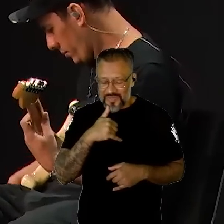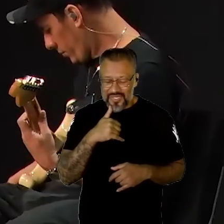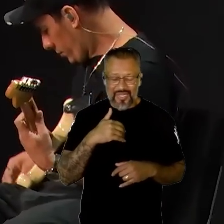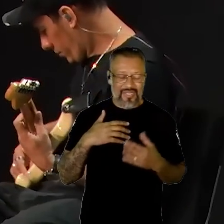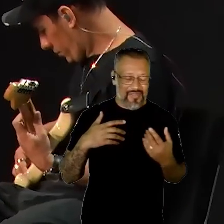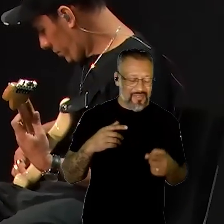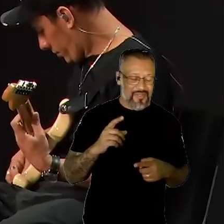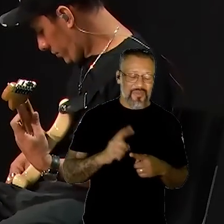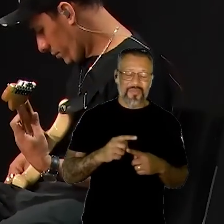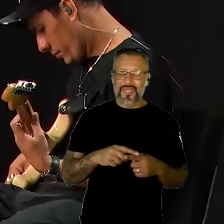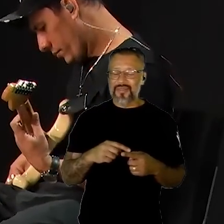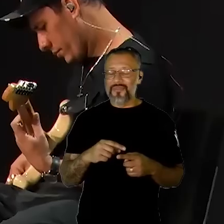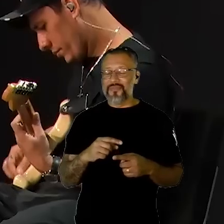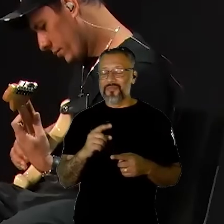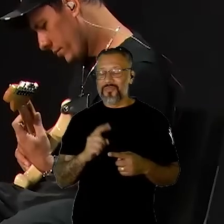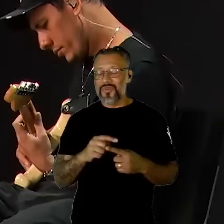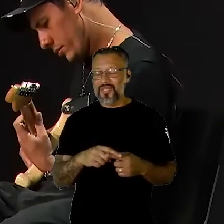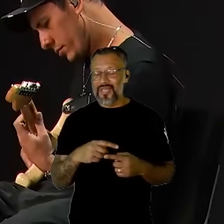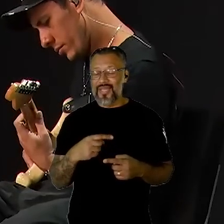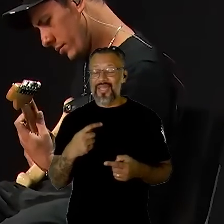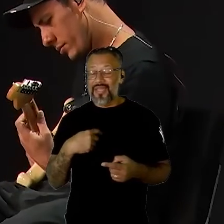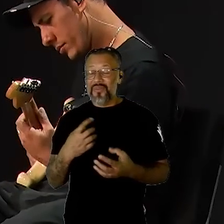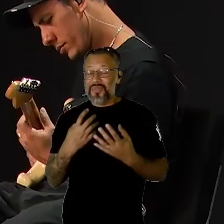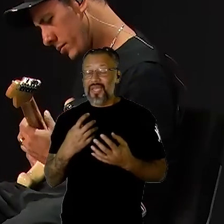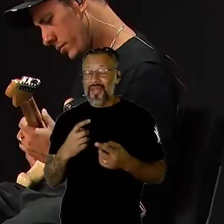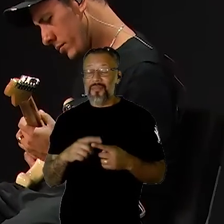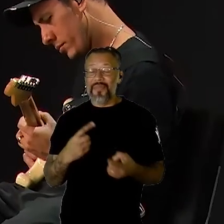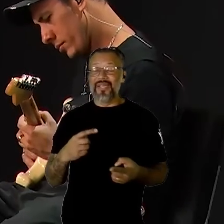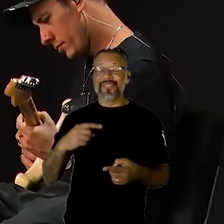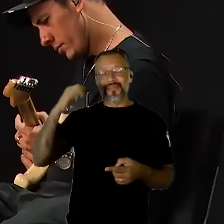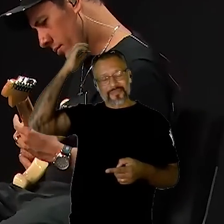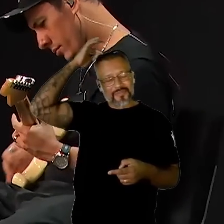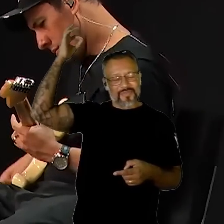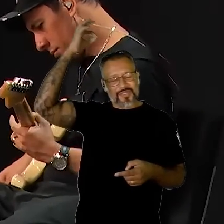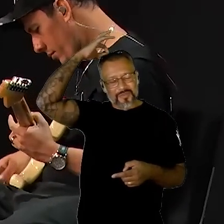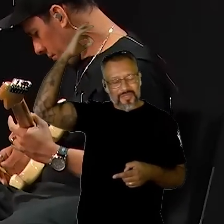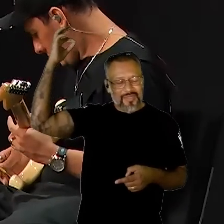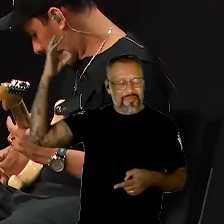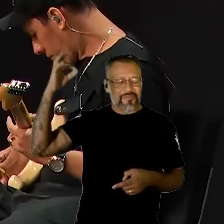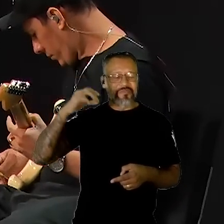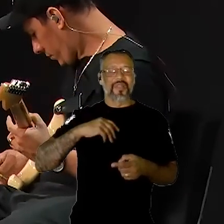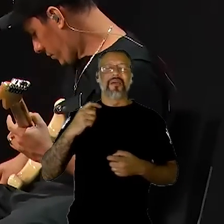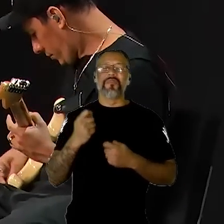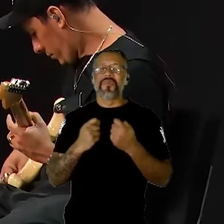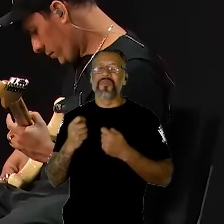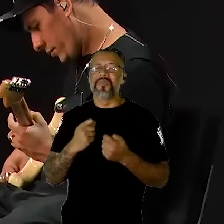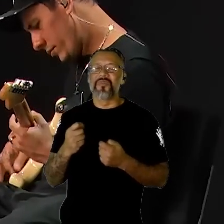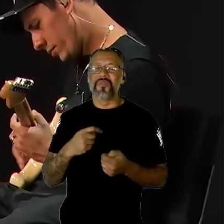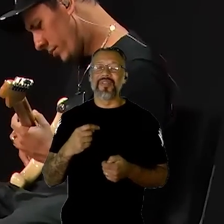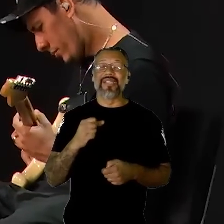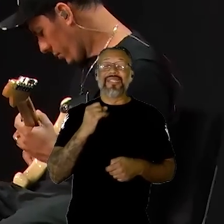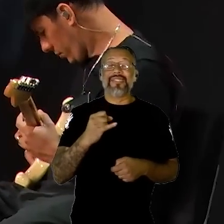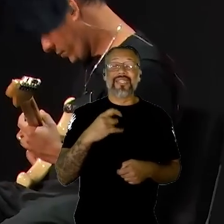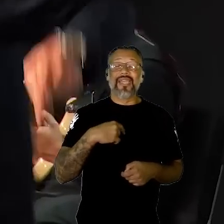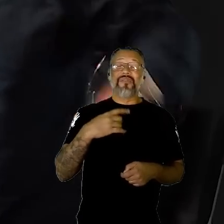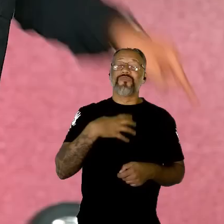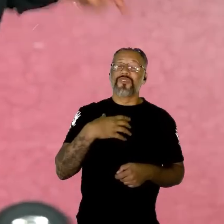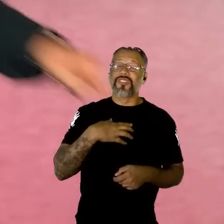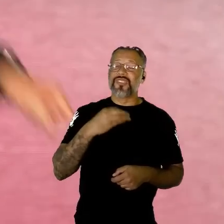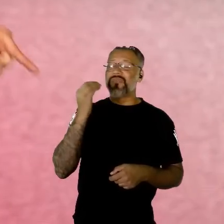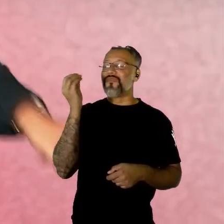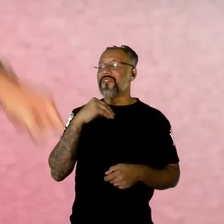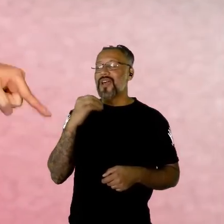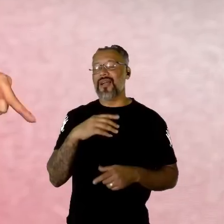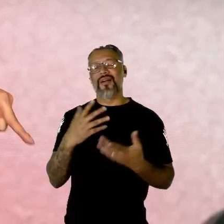carne Vai Lamber Sabão Porque eu só tô cheio do Espírito quando eu estou fraco é aí que eu estou